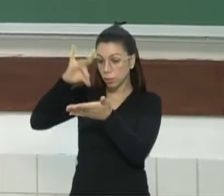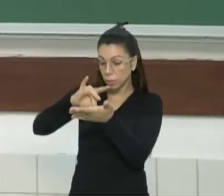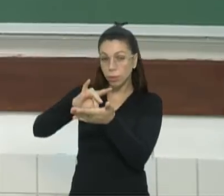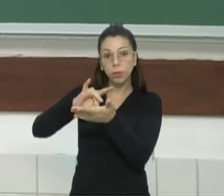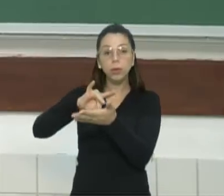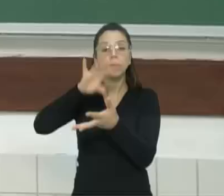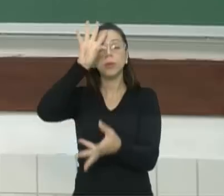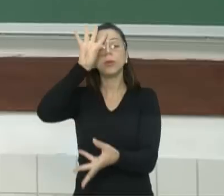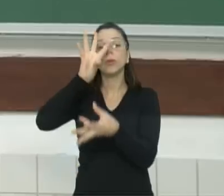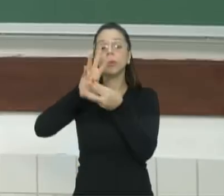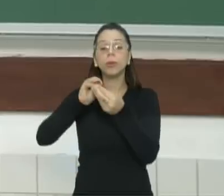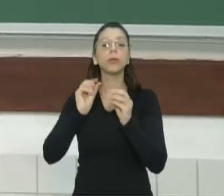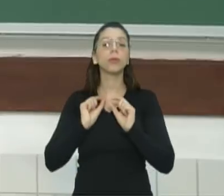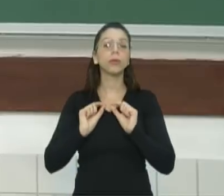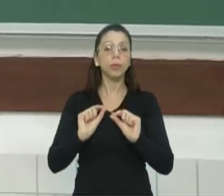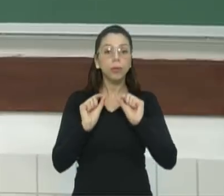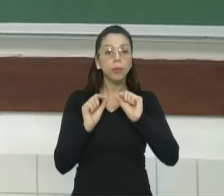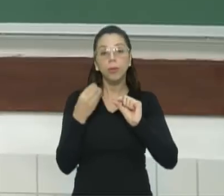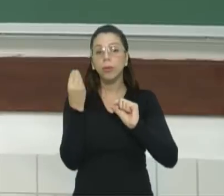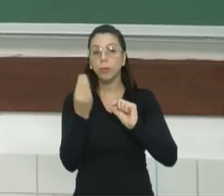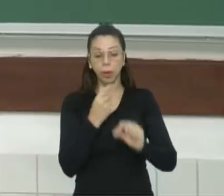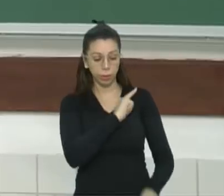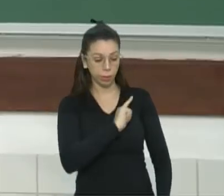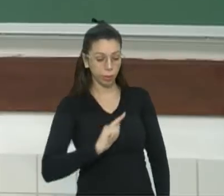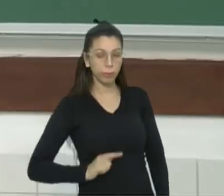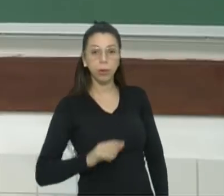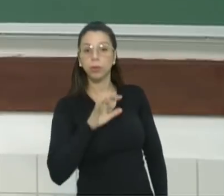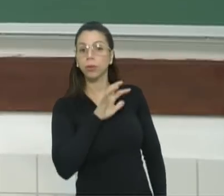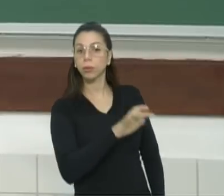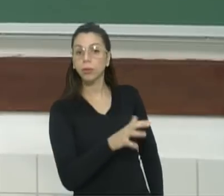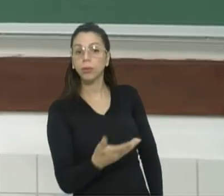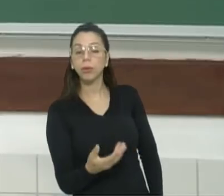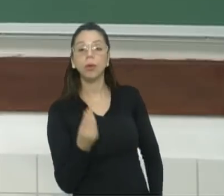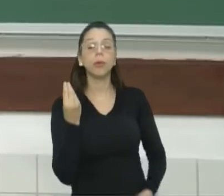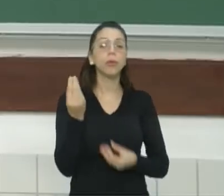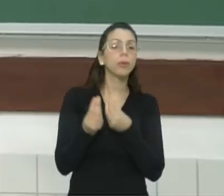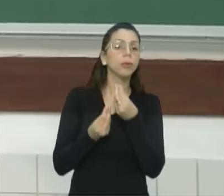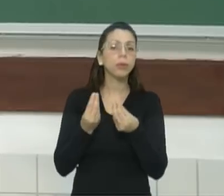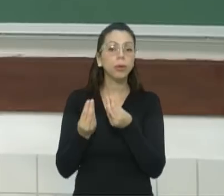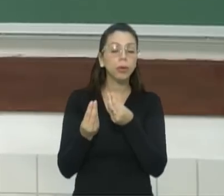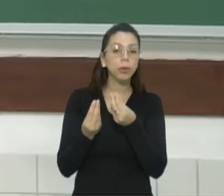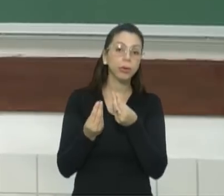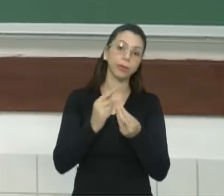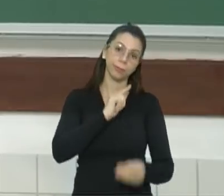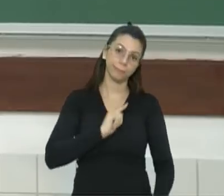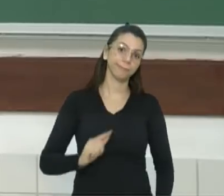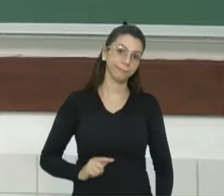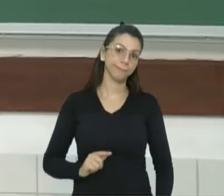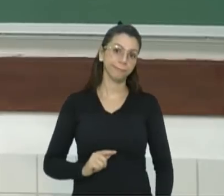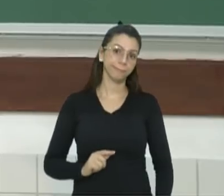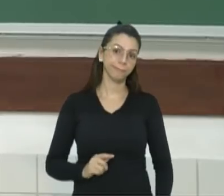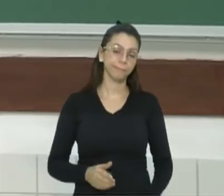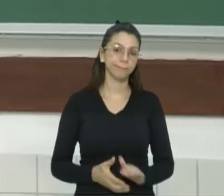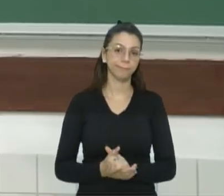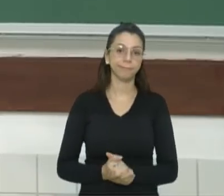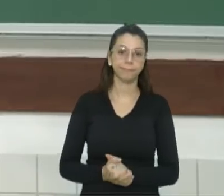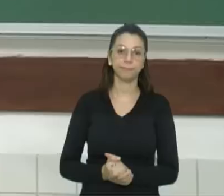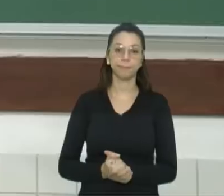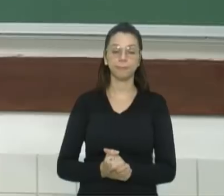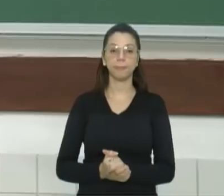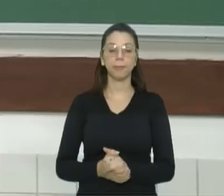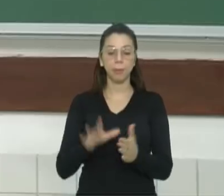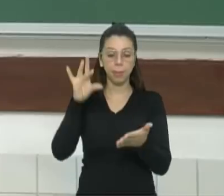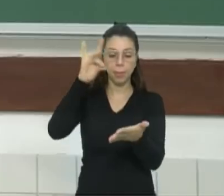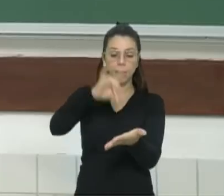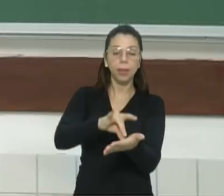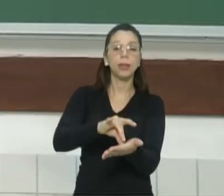entenda como esse governo é, ou pelo menos como ele deveria ser, ok? Então a legitimidade